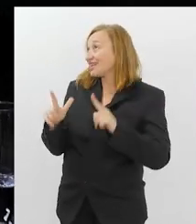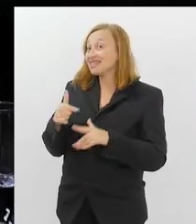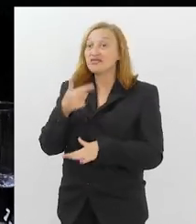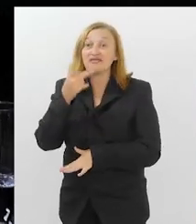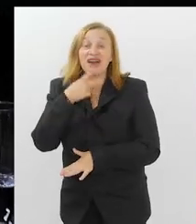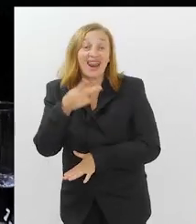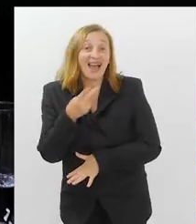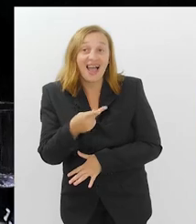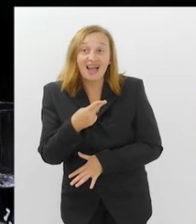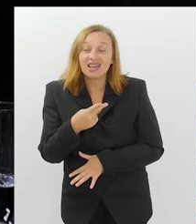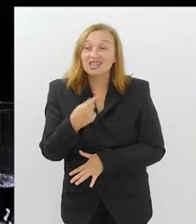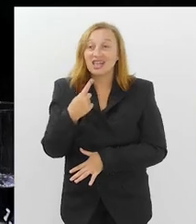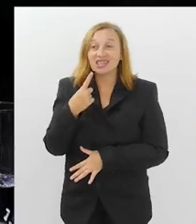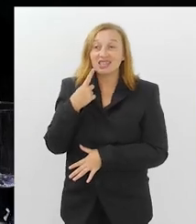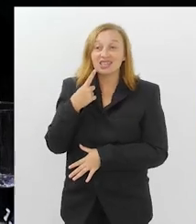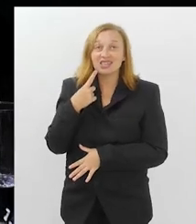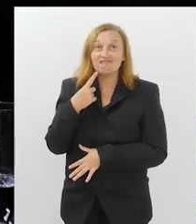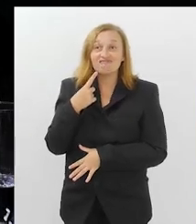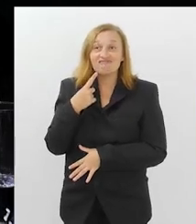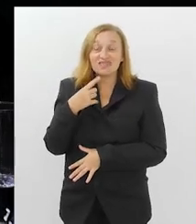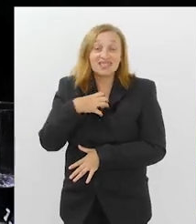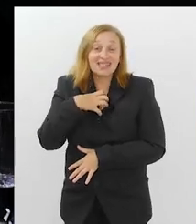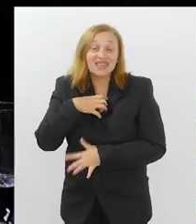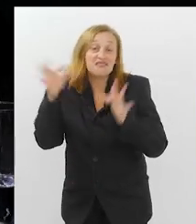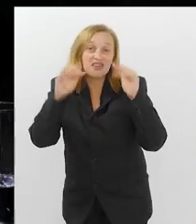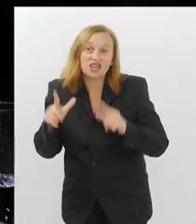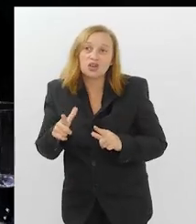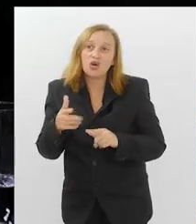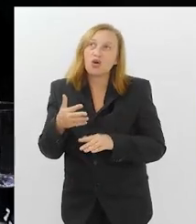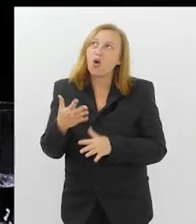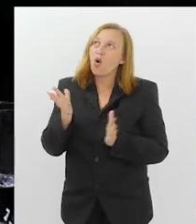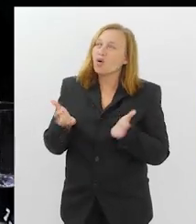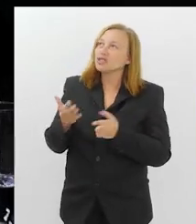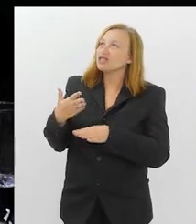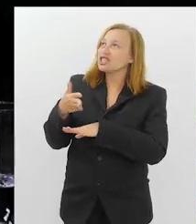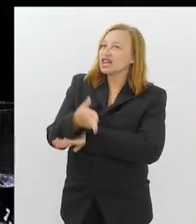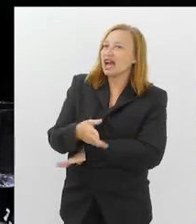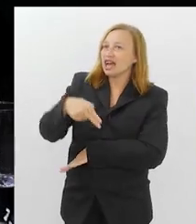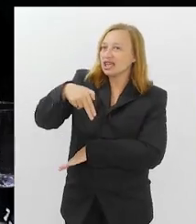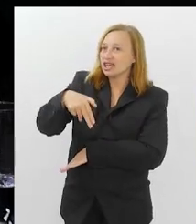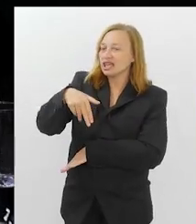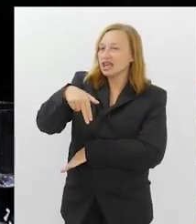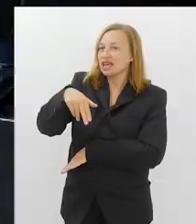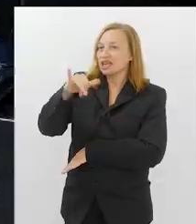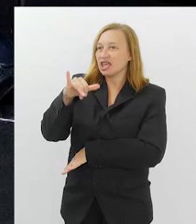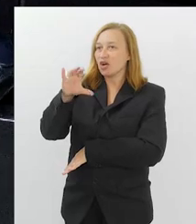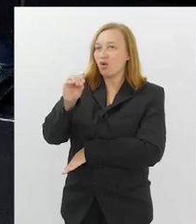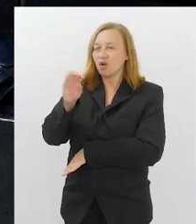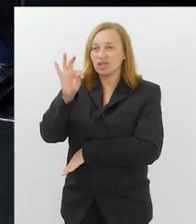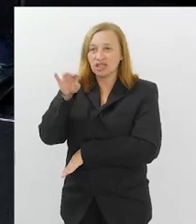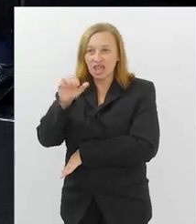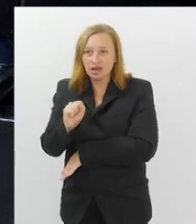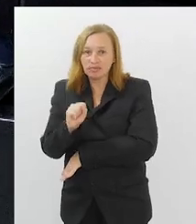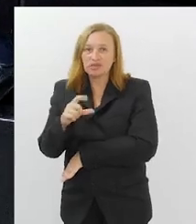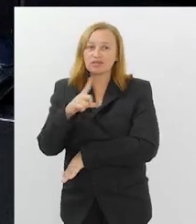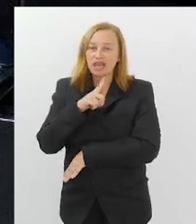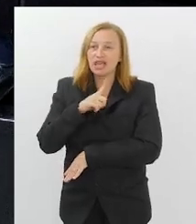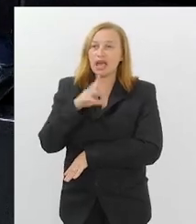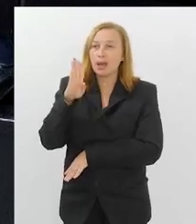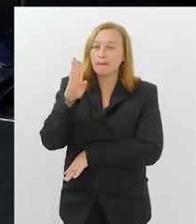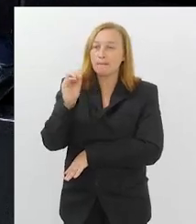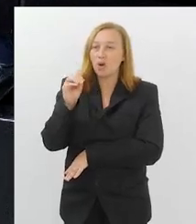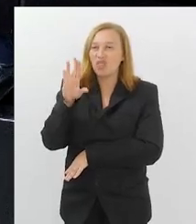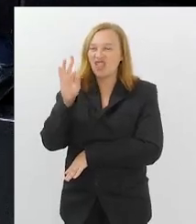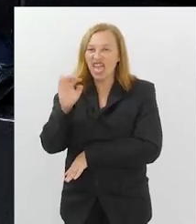ministra Edilene, porque a gente se vê ali. Eu, hoje, se você chegar, Nicodemos e a doutora Mônica, no meu gabinete, cheio de